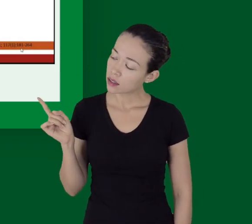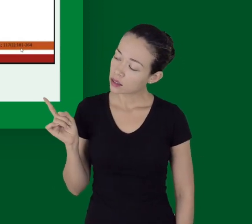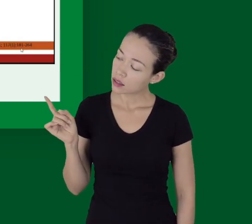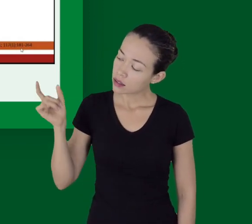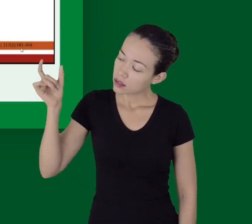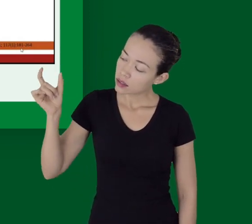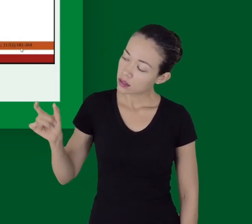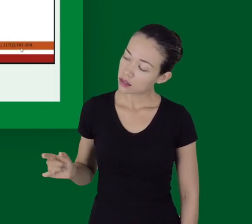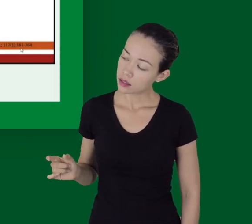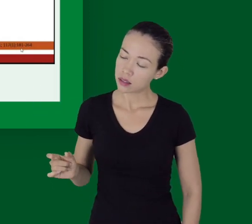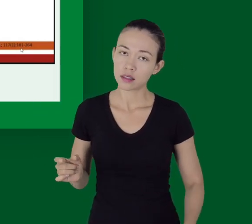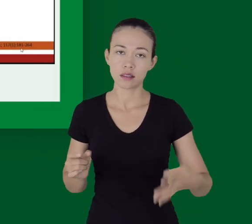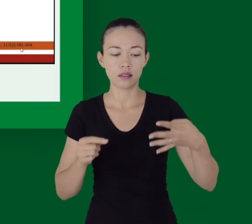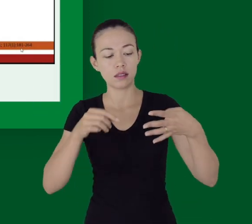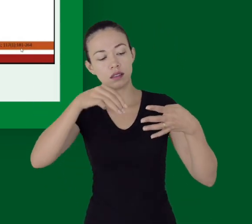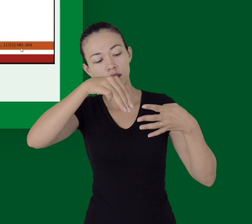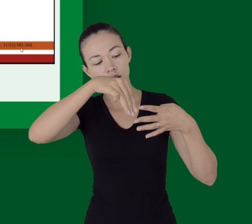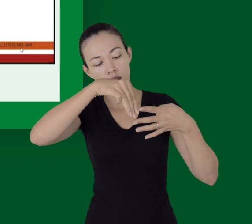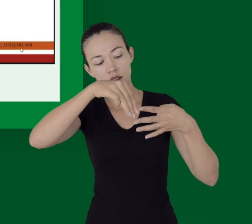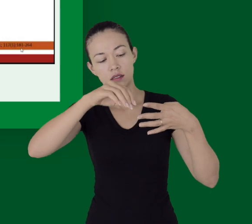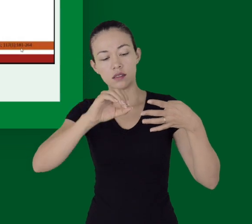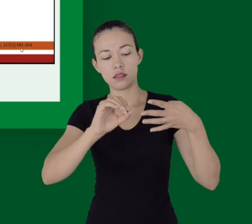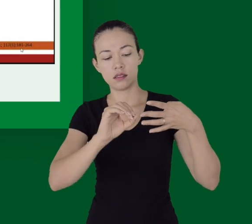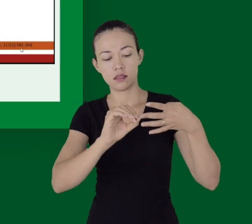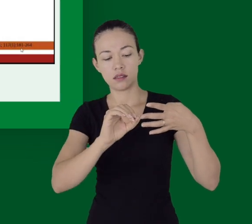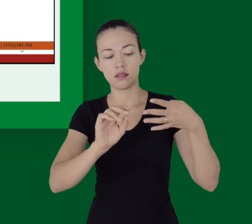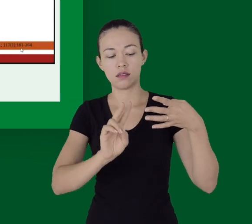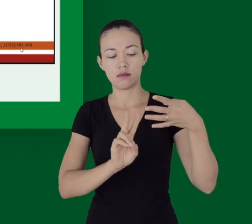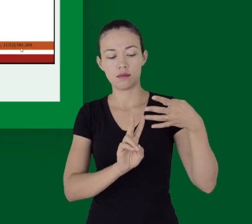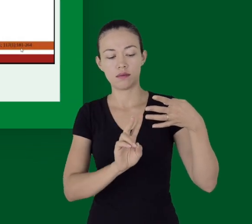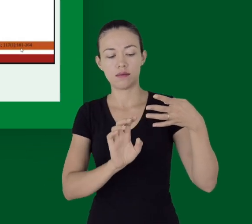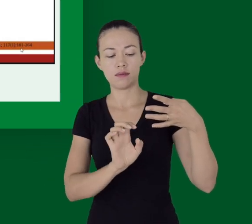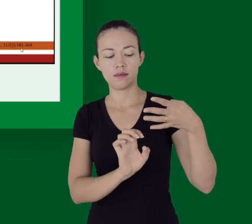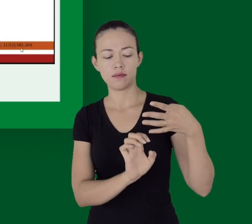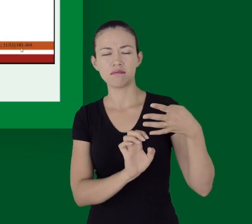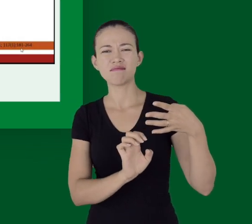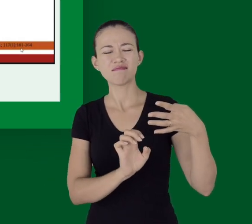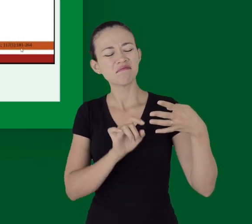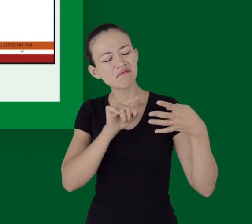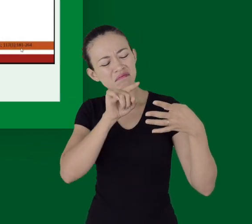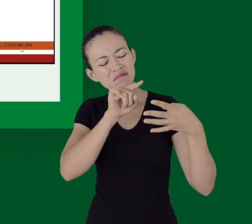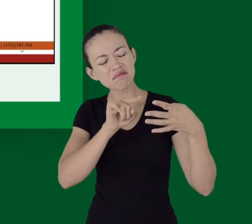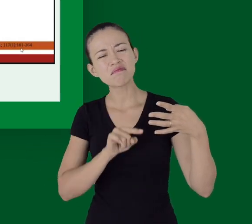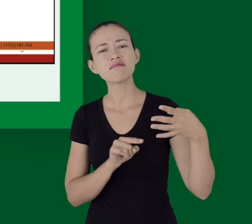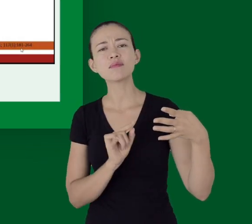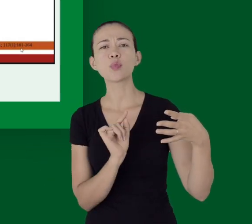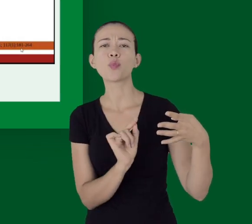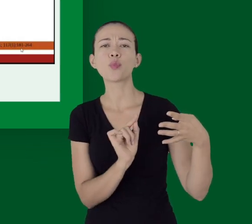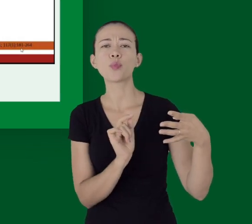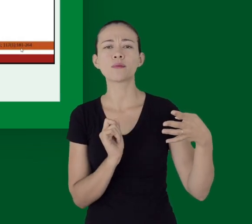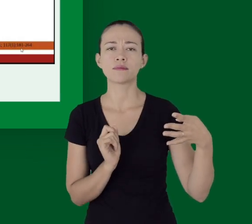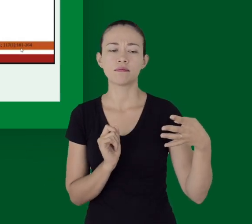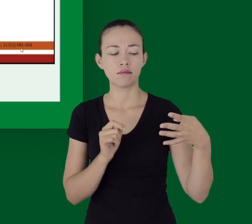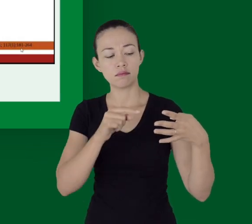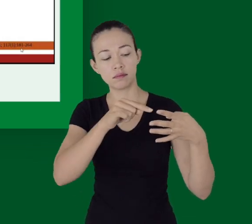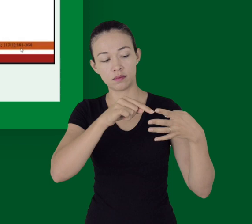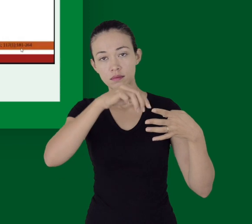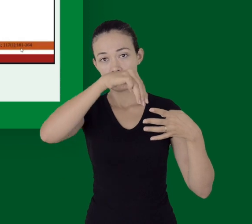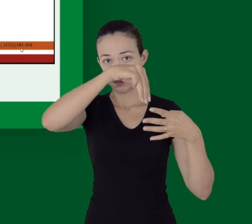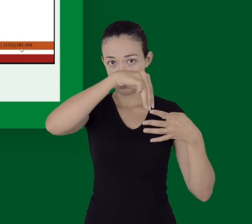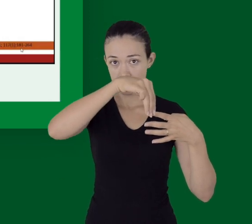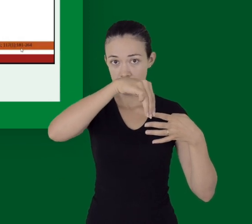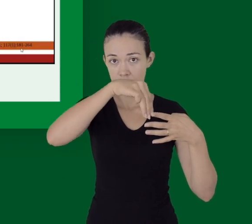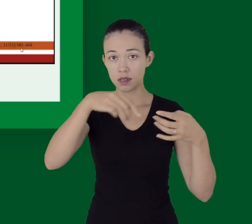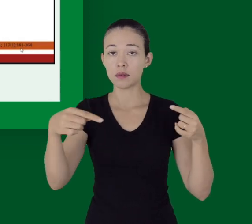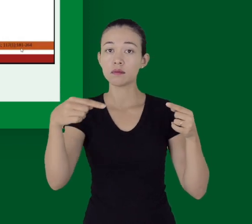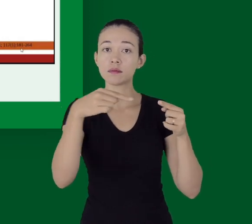de monitor sempre. O que é monitor? Ou monitorizar com o monitor mesmo, de paramétrico, né, de